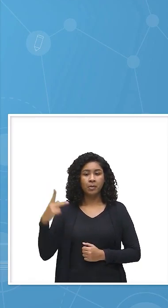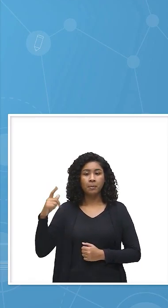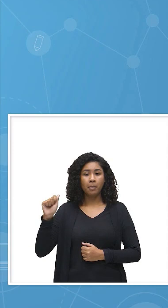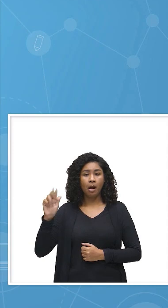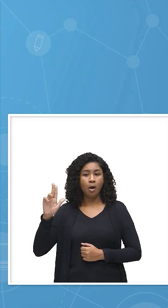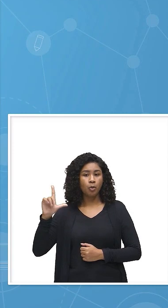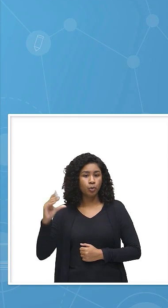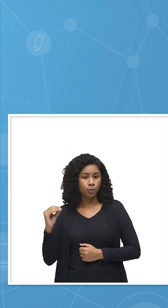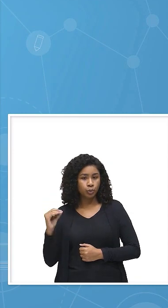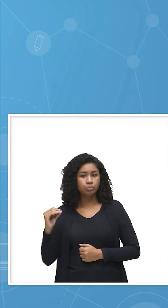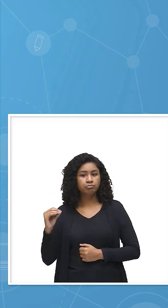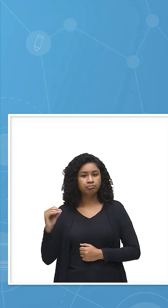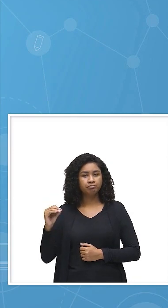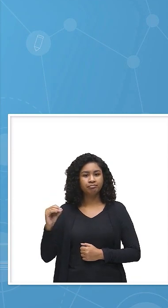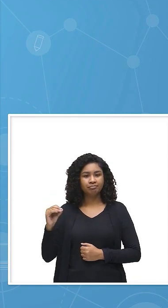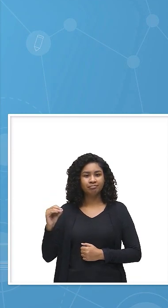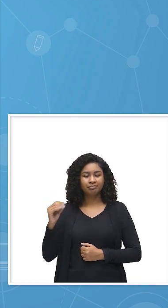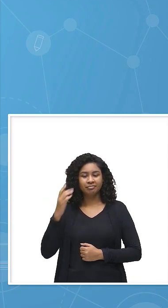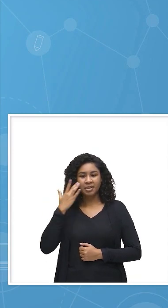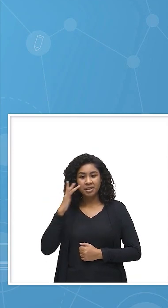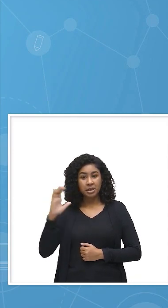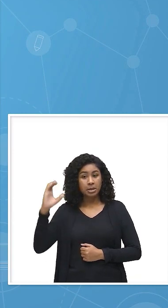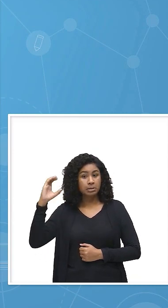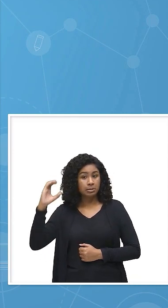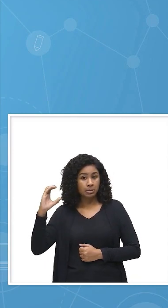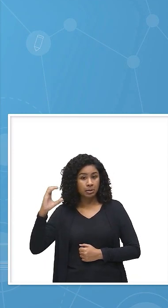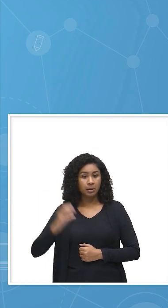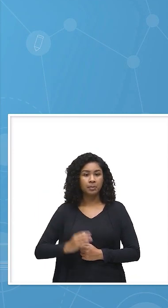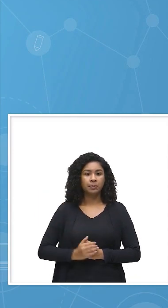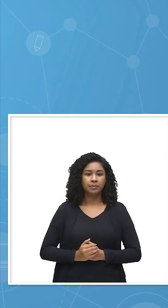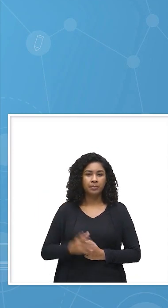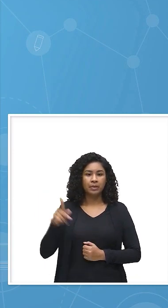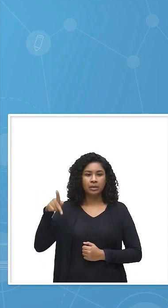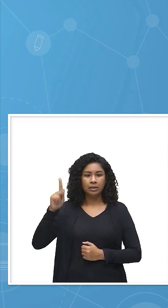que é a letra C. Quem mais está respondendo?